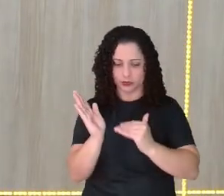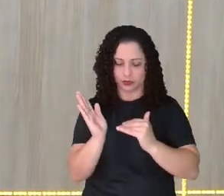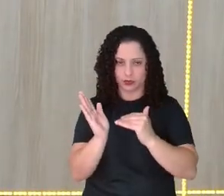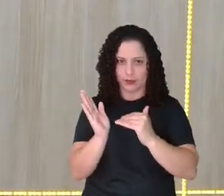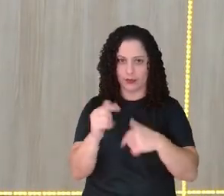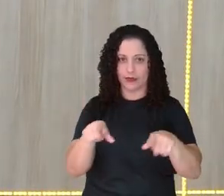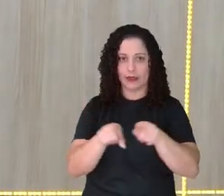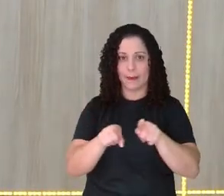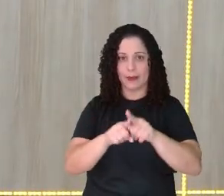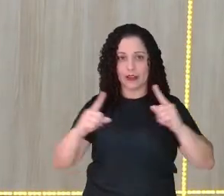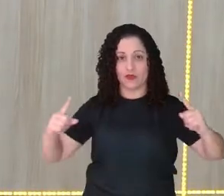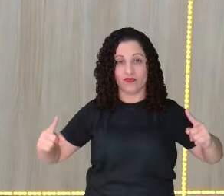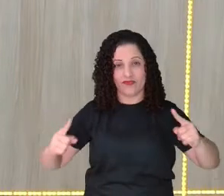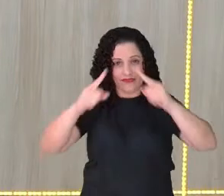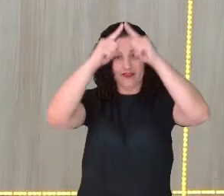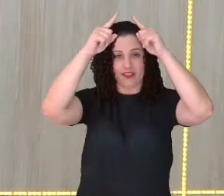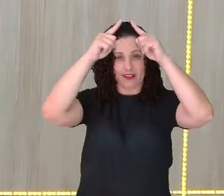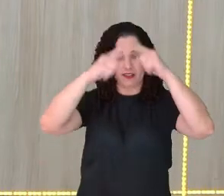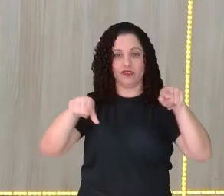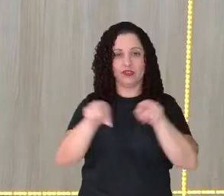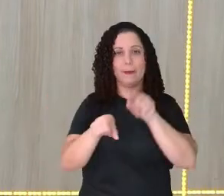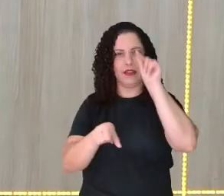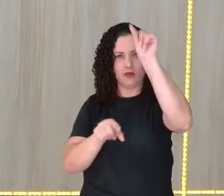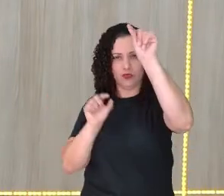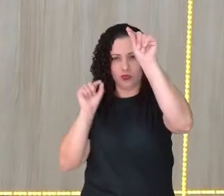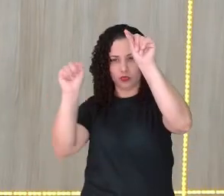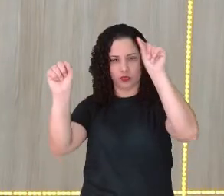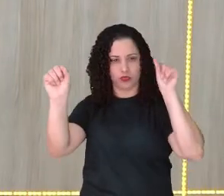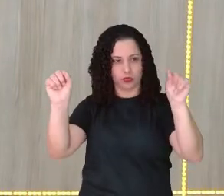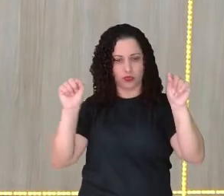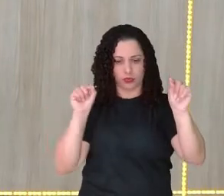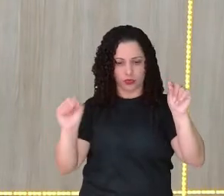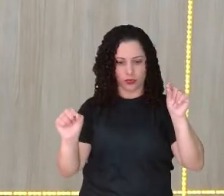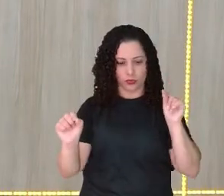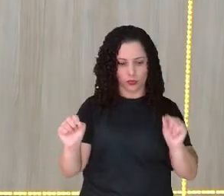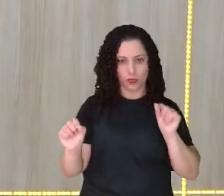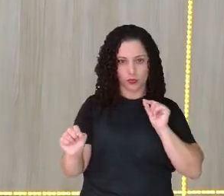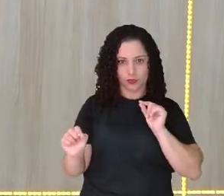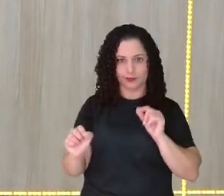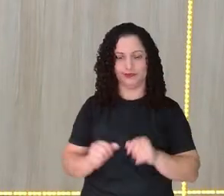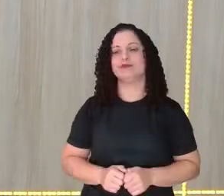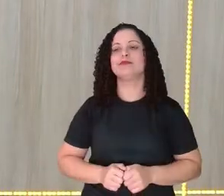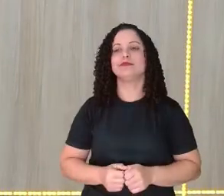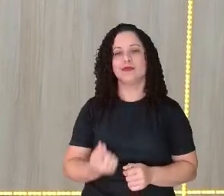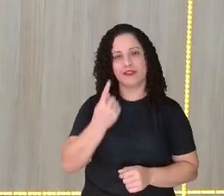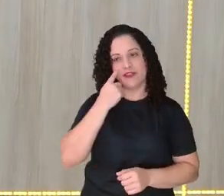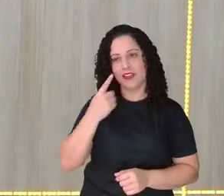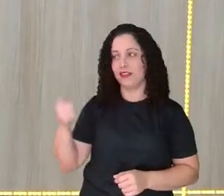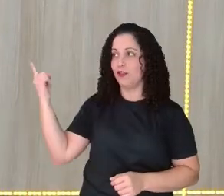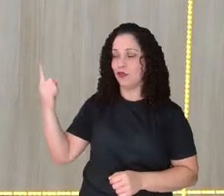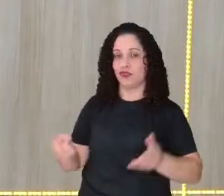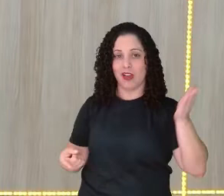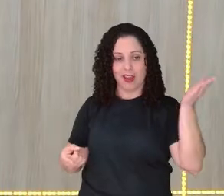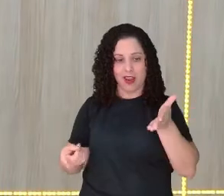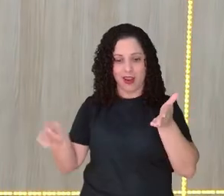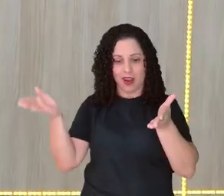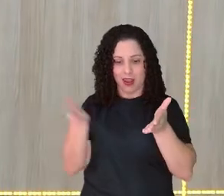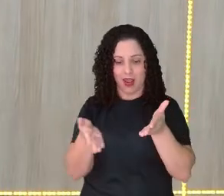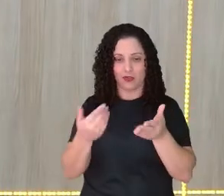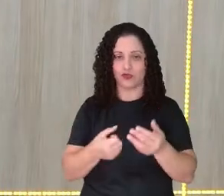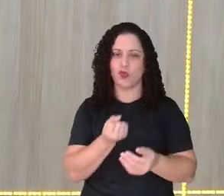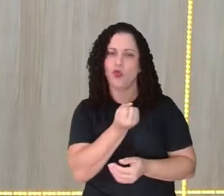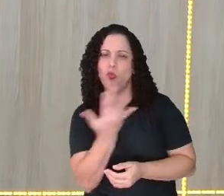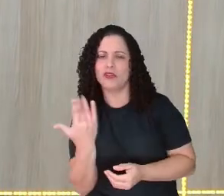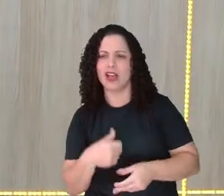certo? E temos também os ângulos. Então, observa aí, ó, que os lados desse polígono, conta aqui comigo, eu